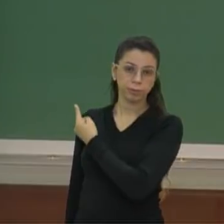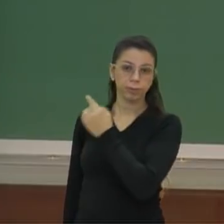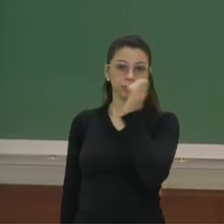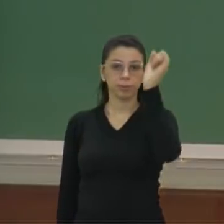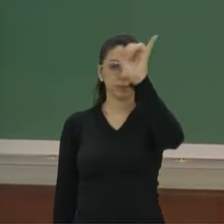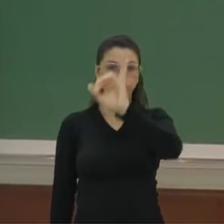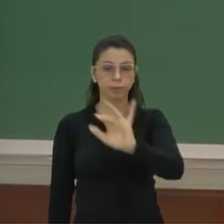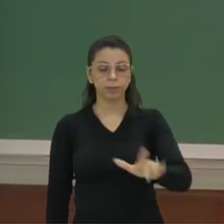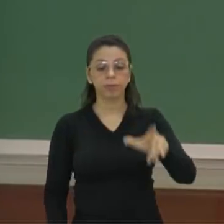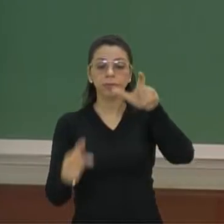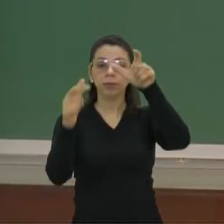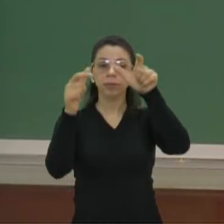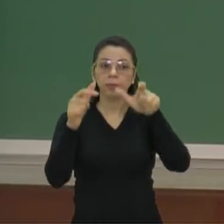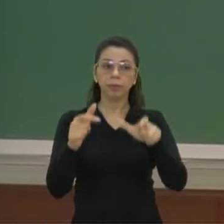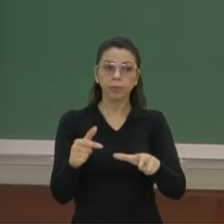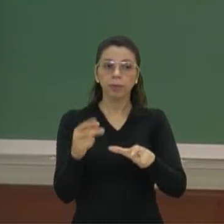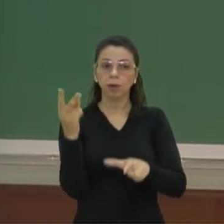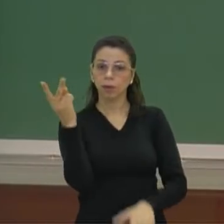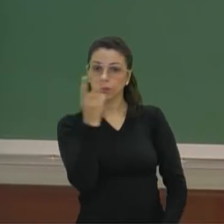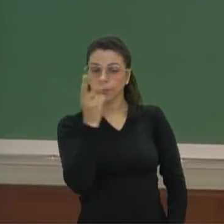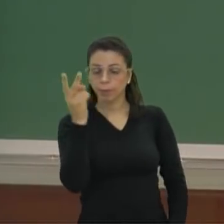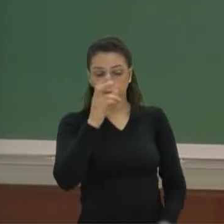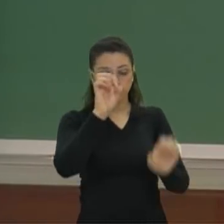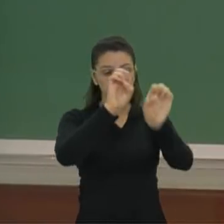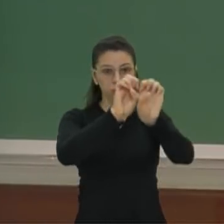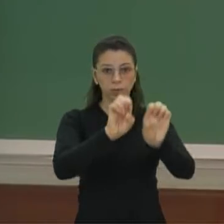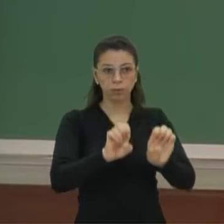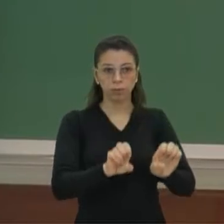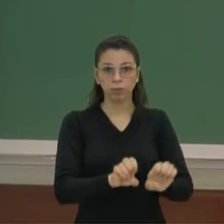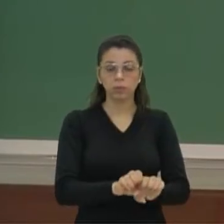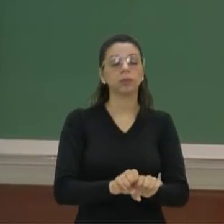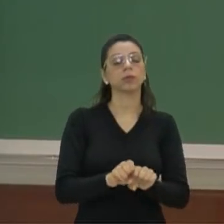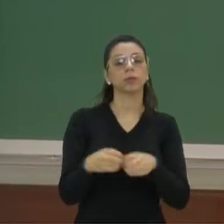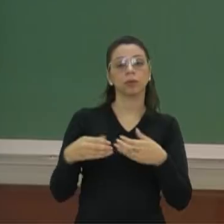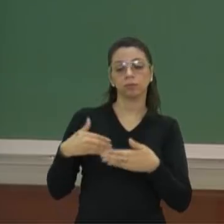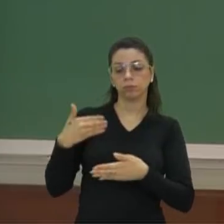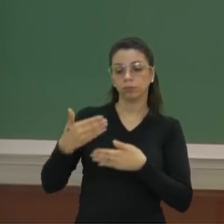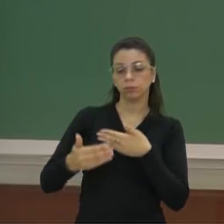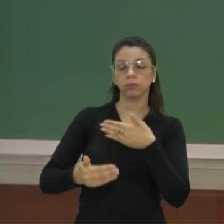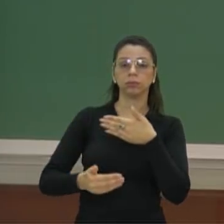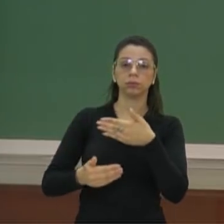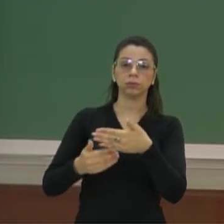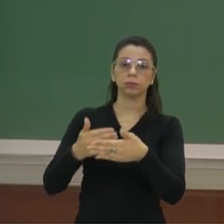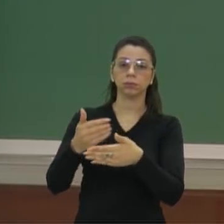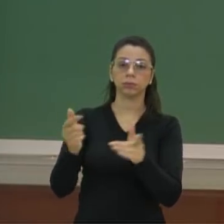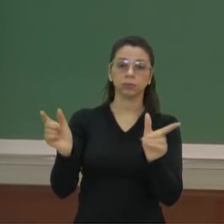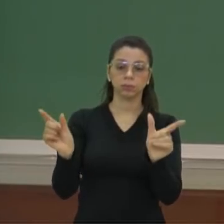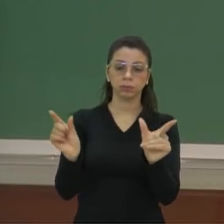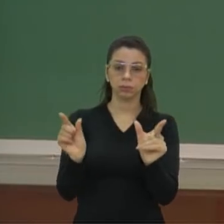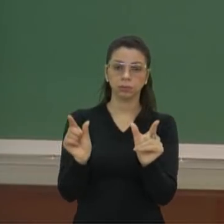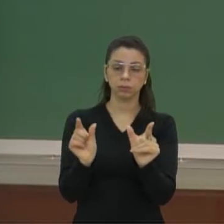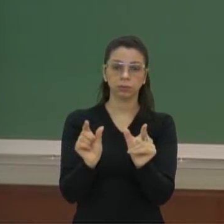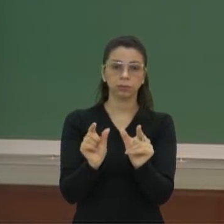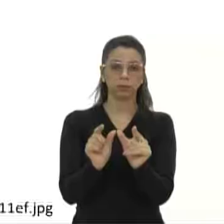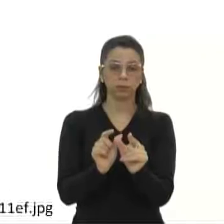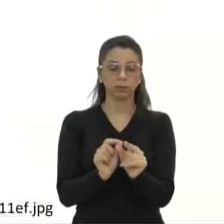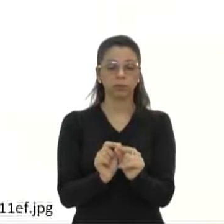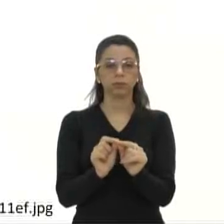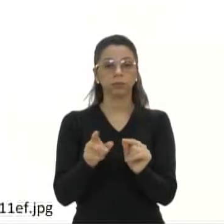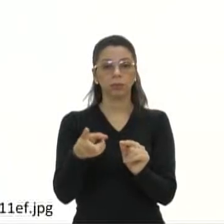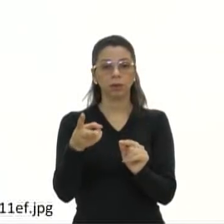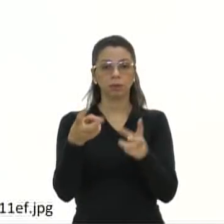a localização dessas duas estruturas que, ao longo do tempo, vão diminuindo a nossa